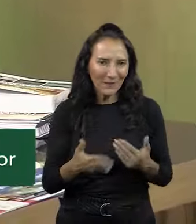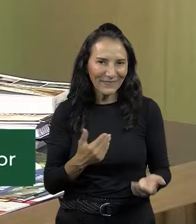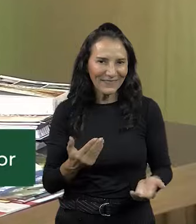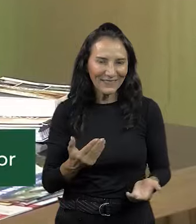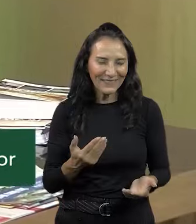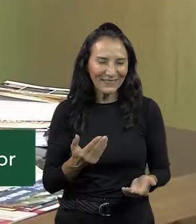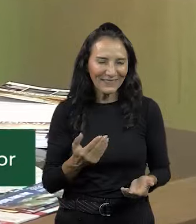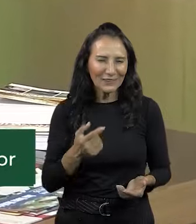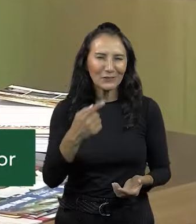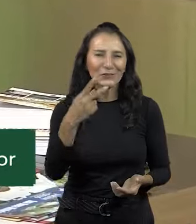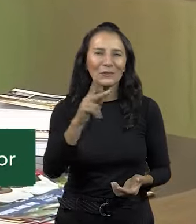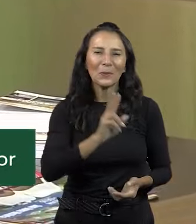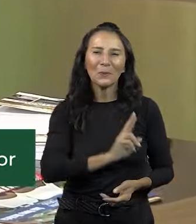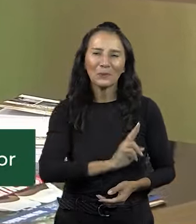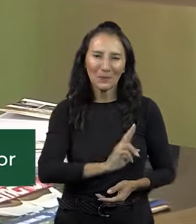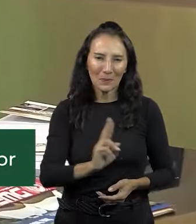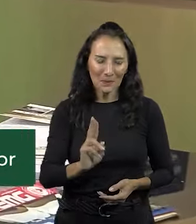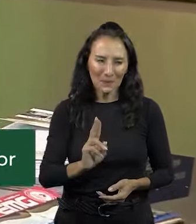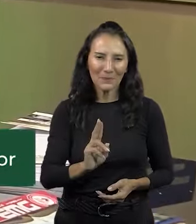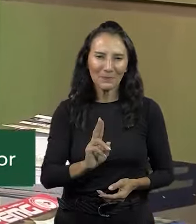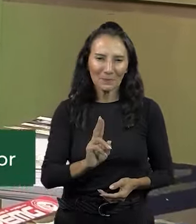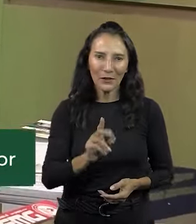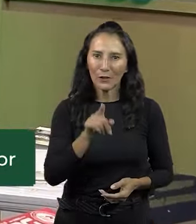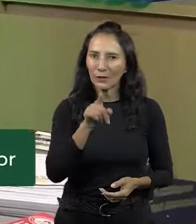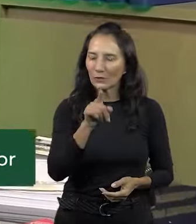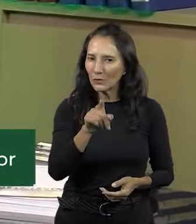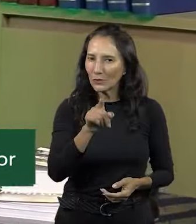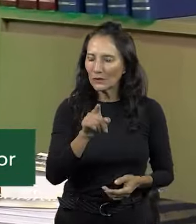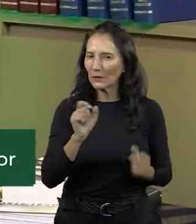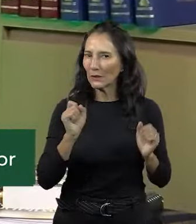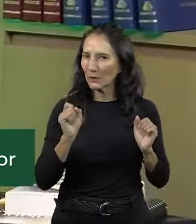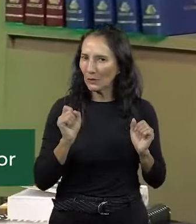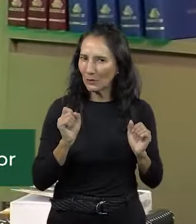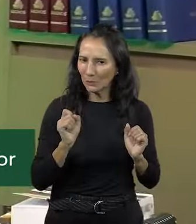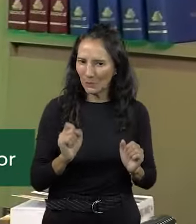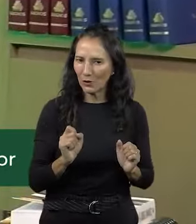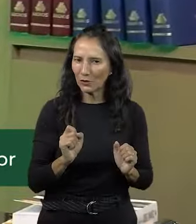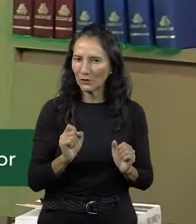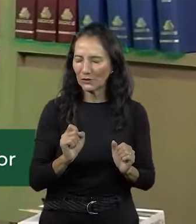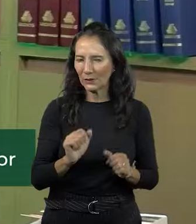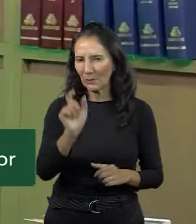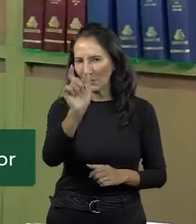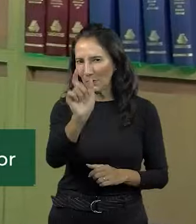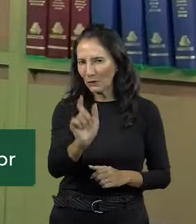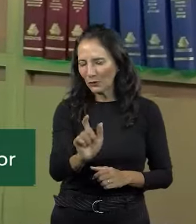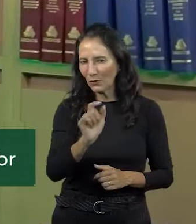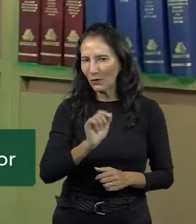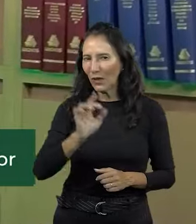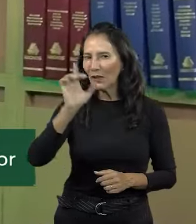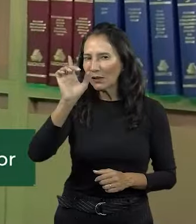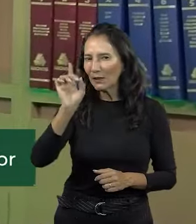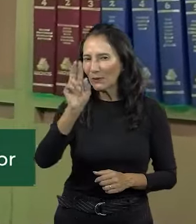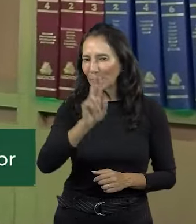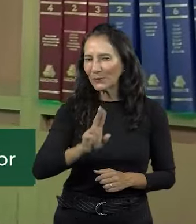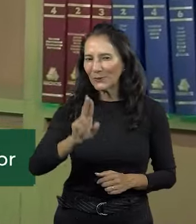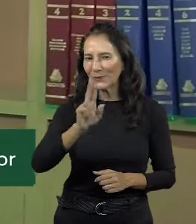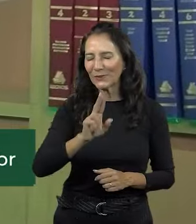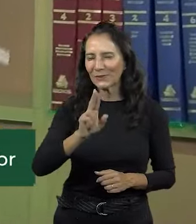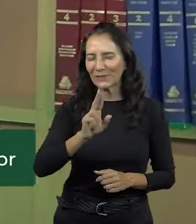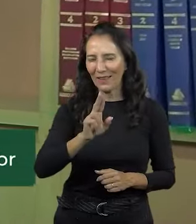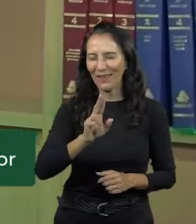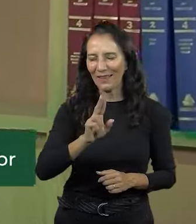você pode ser uma pessoa que através da sua vida Deus possa